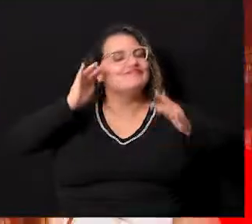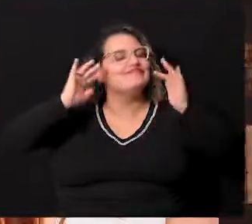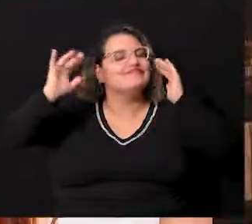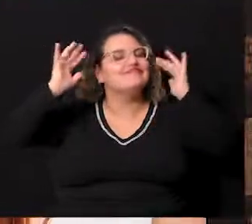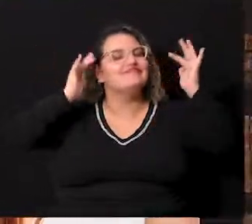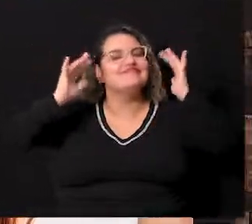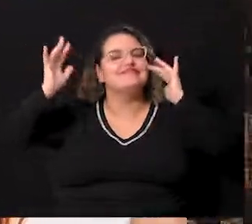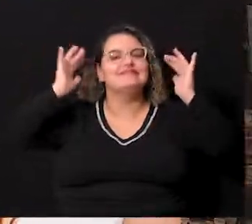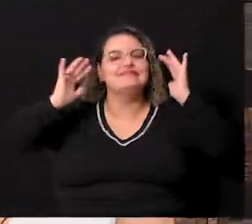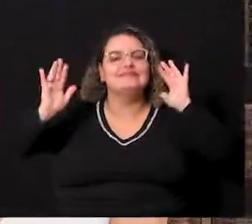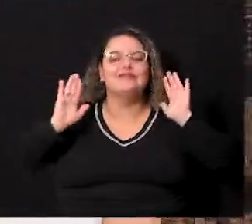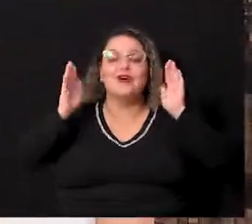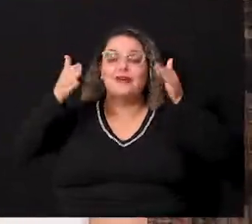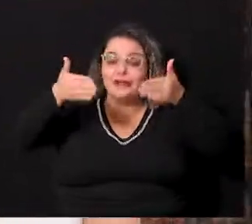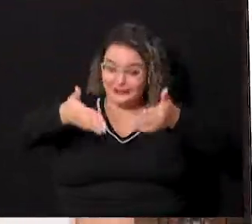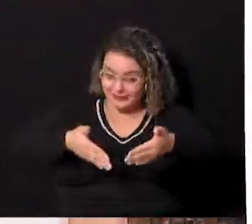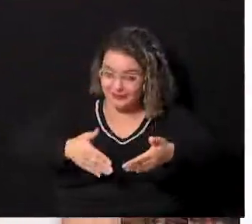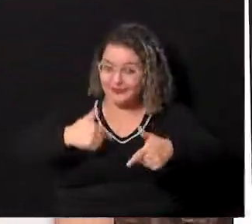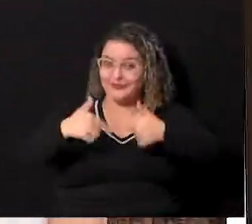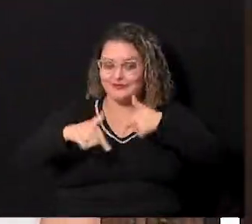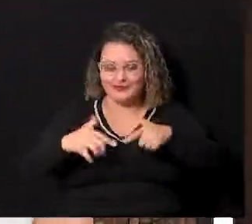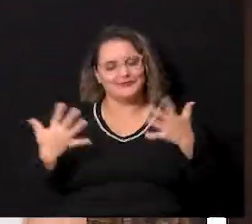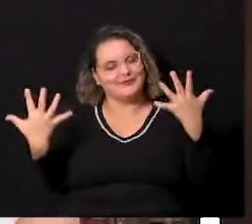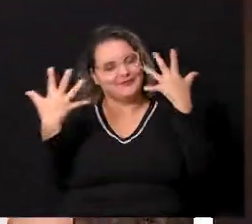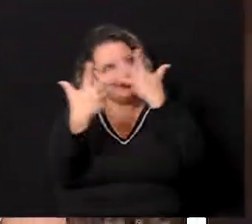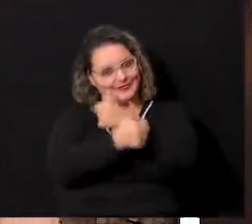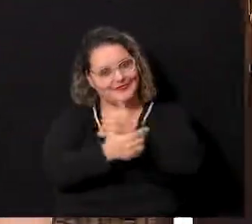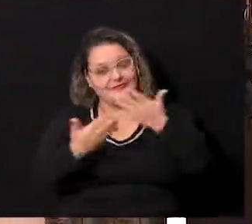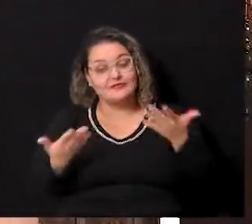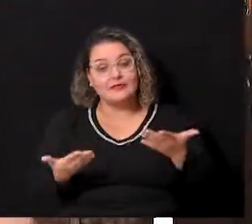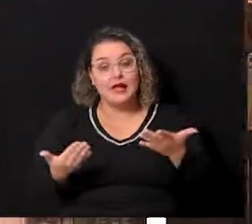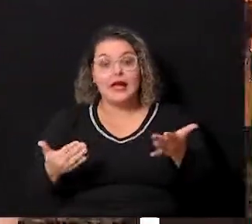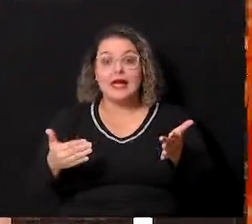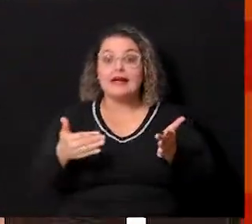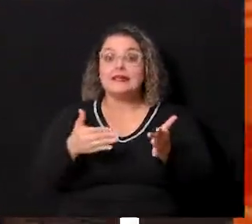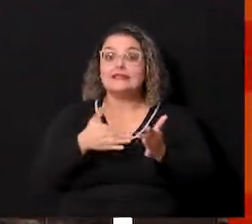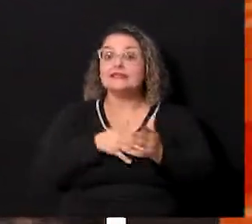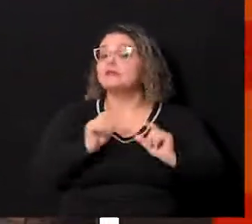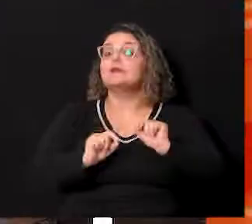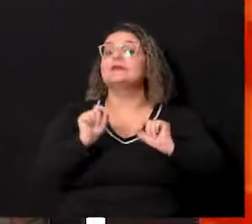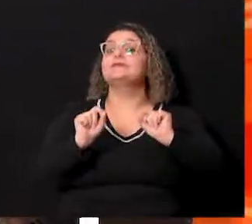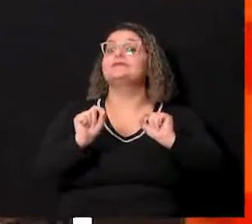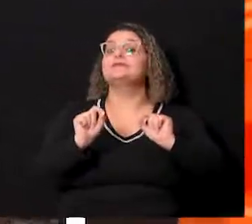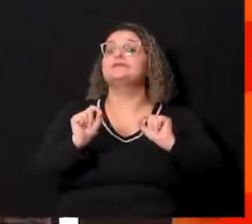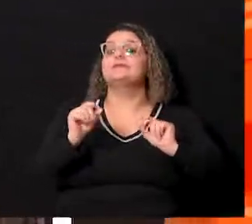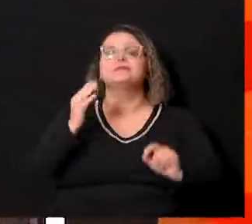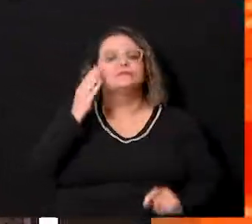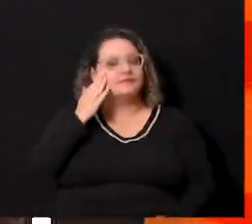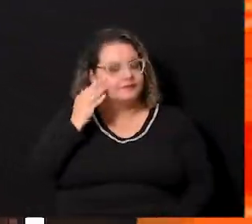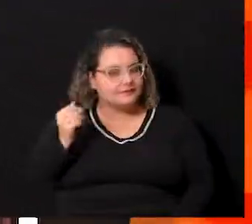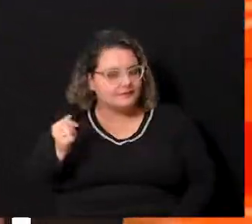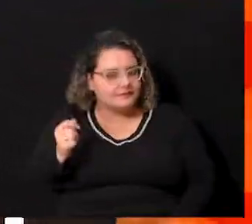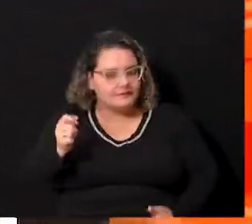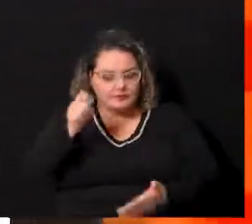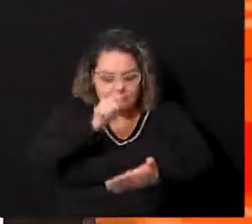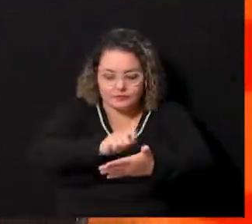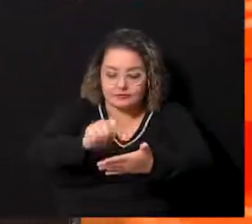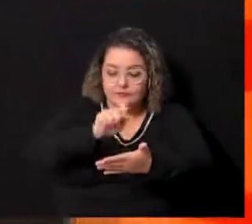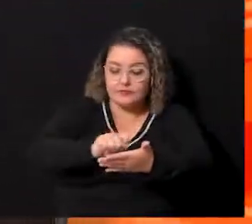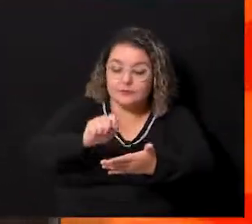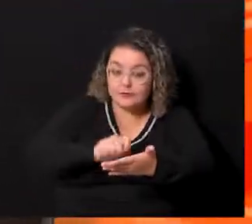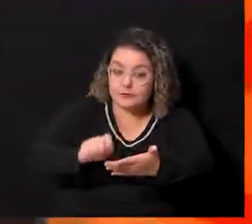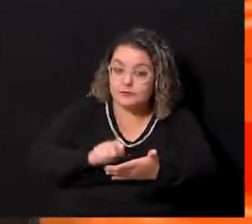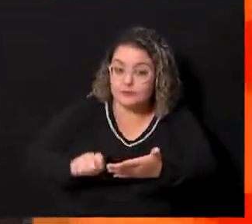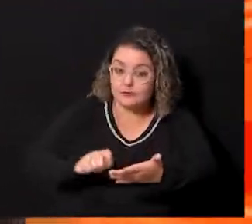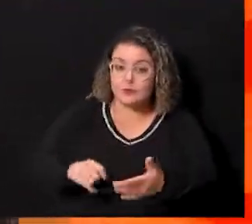dela de querer realizar um trabalho muito bonito, até que ela descobre um manuscrito